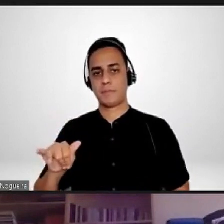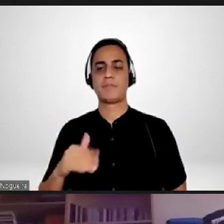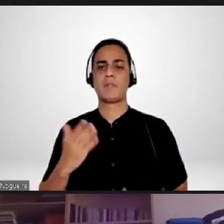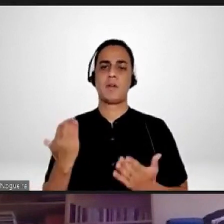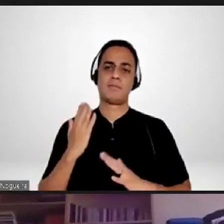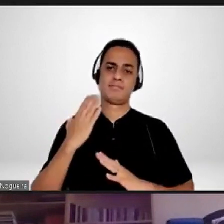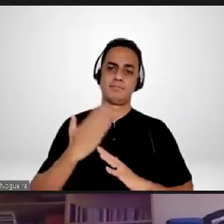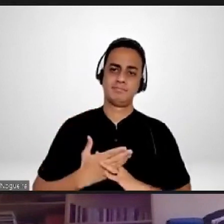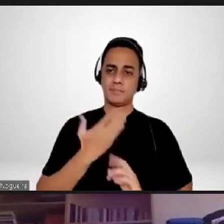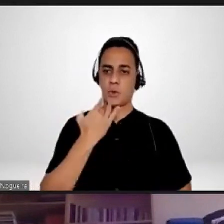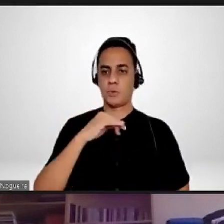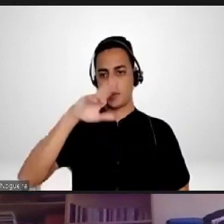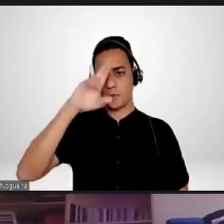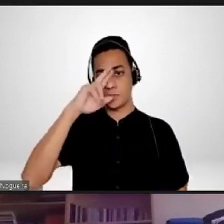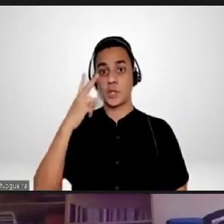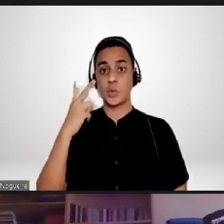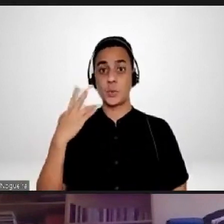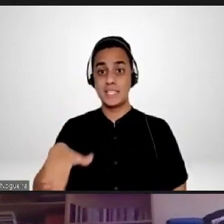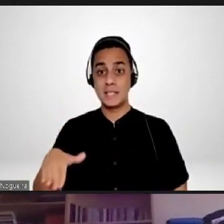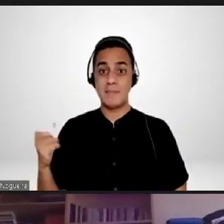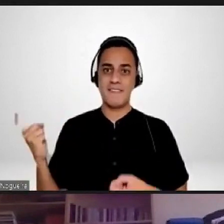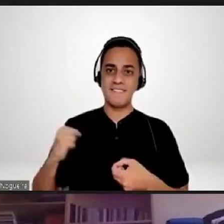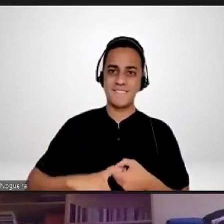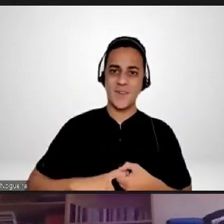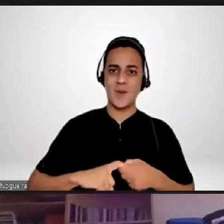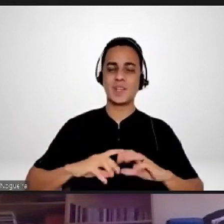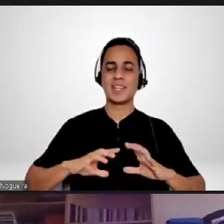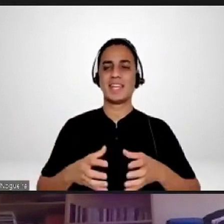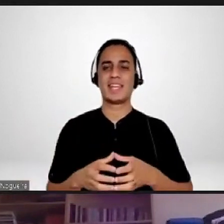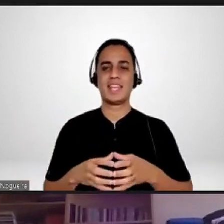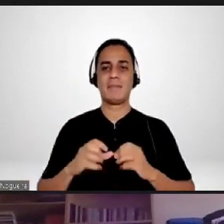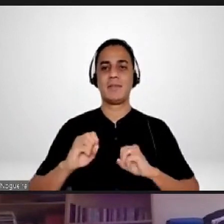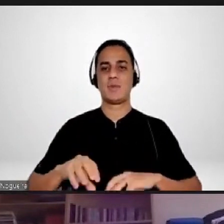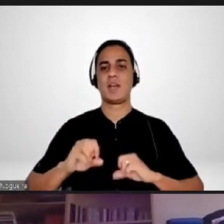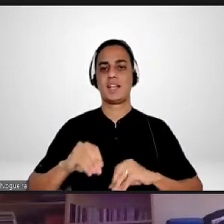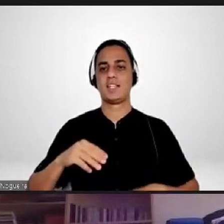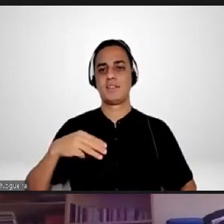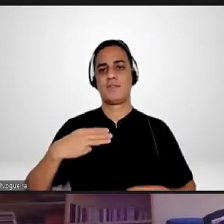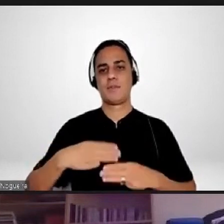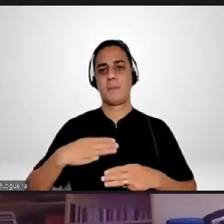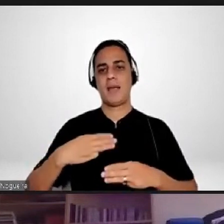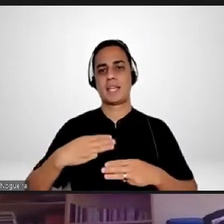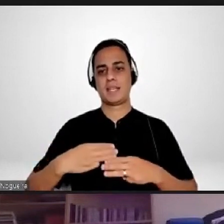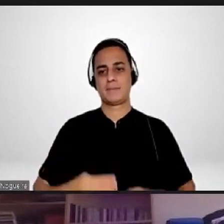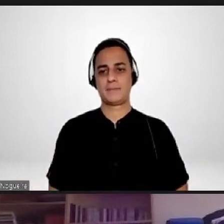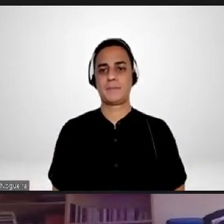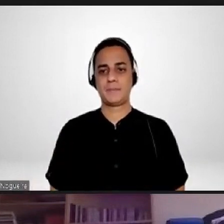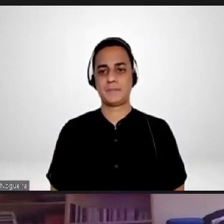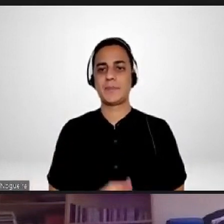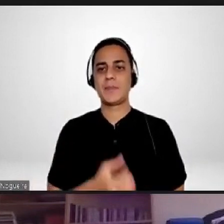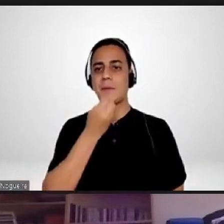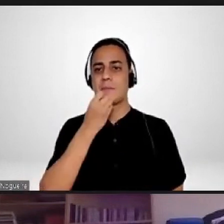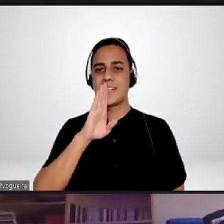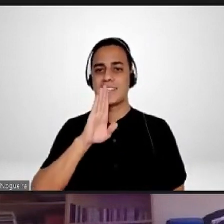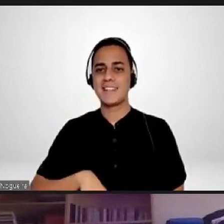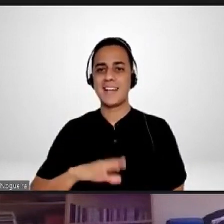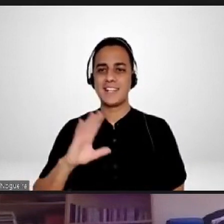agora, às 2h30 nós vamos voltar com a equipe do Educativo do MAC. E boa tarde a